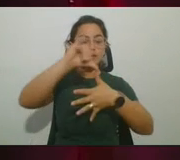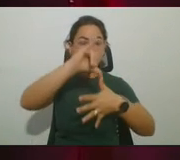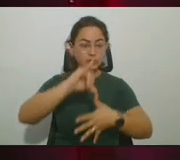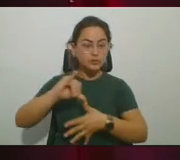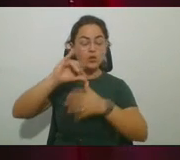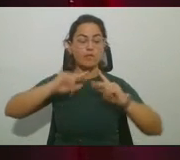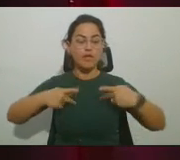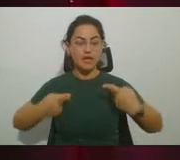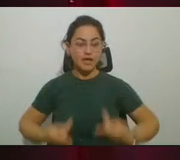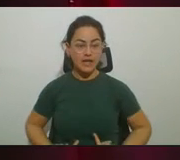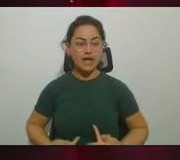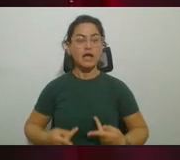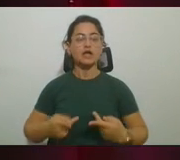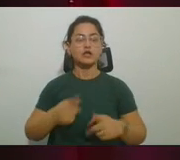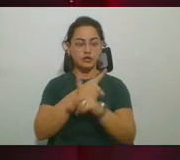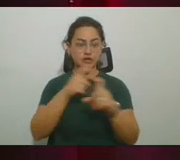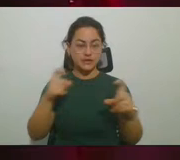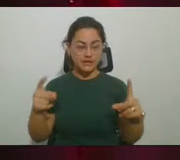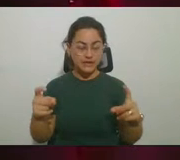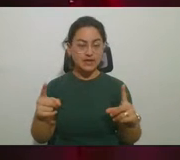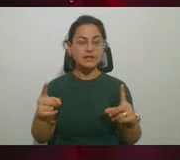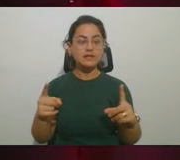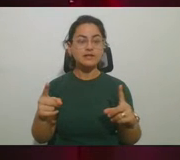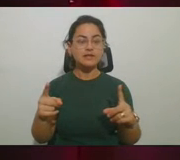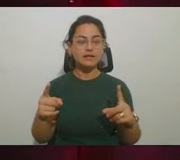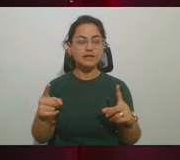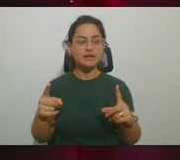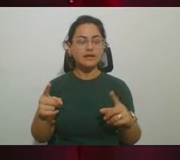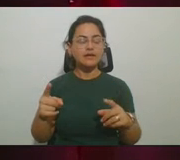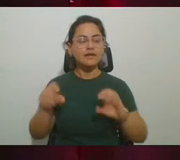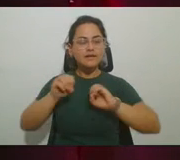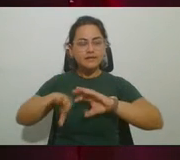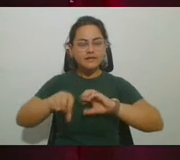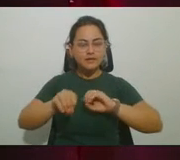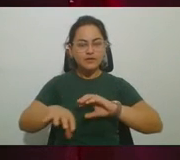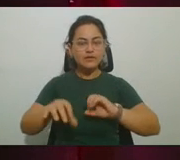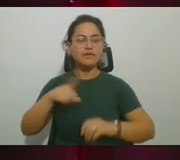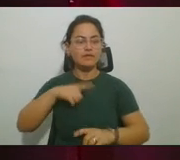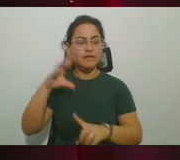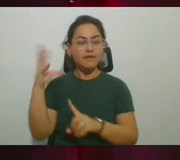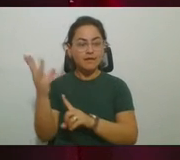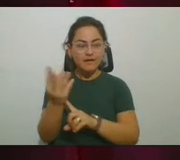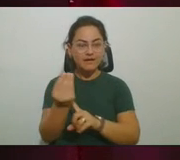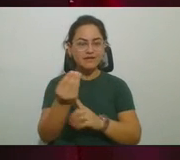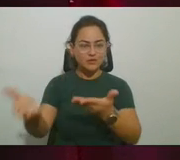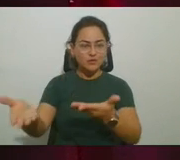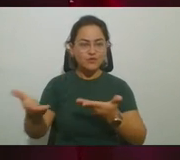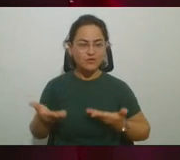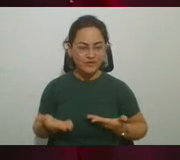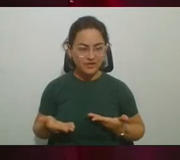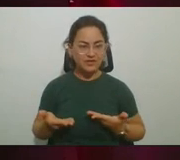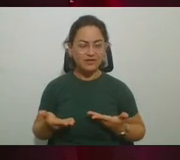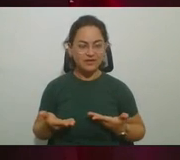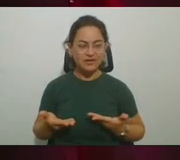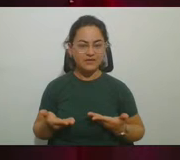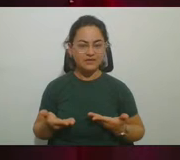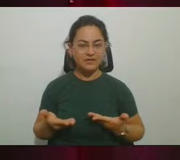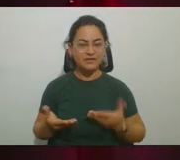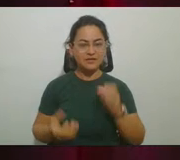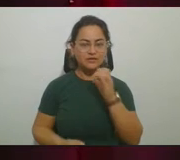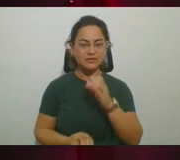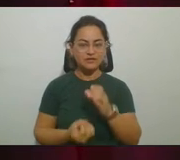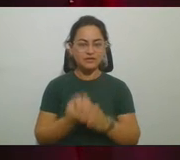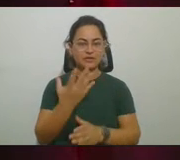há um artista convidado que cria, desenvolve uma produção para compor